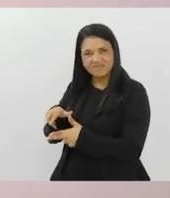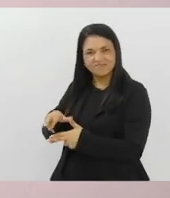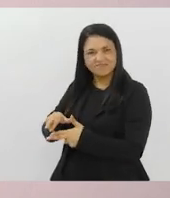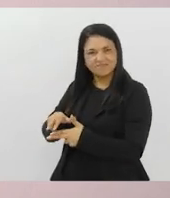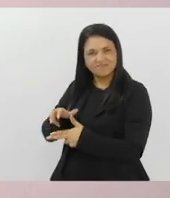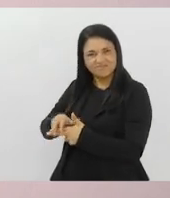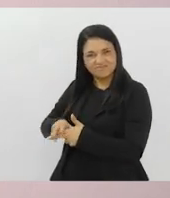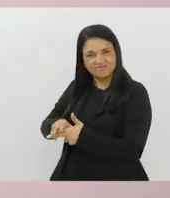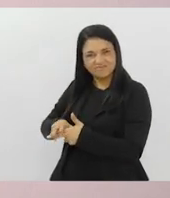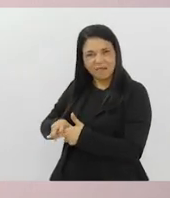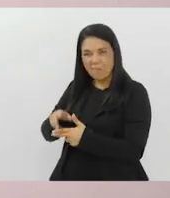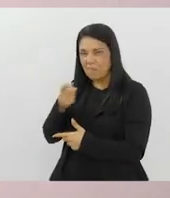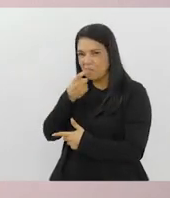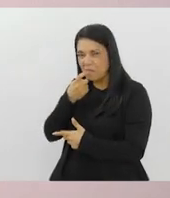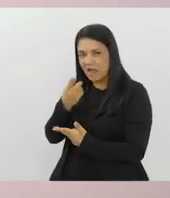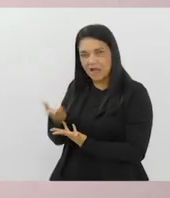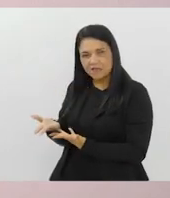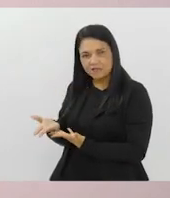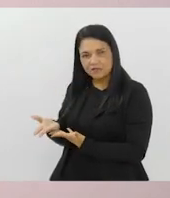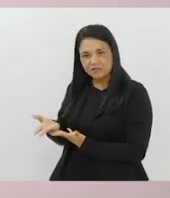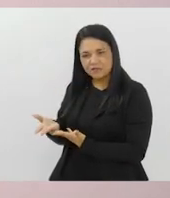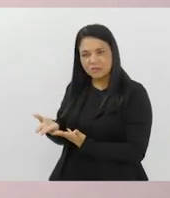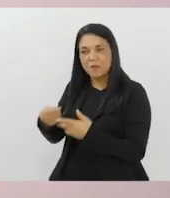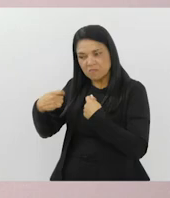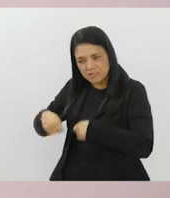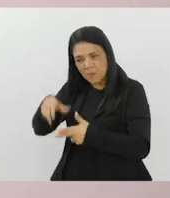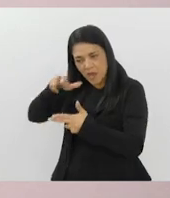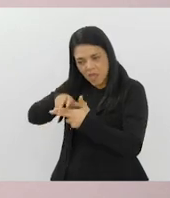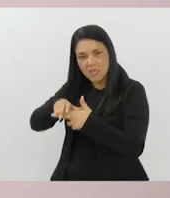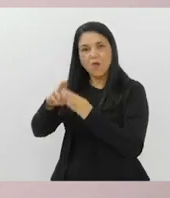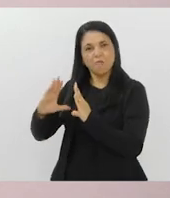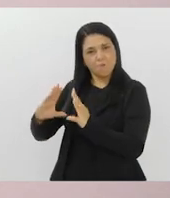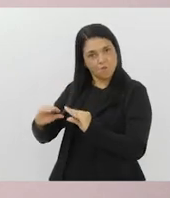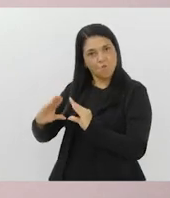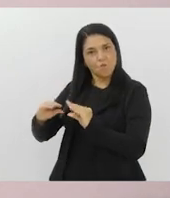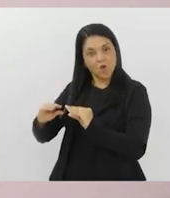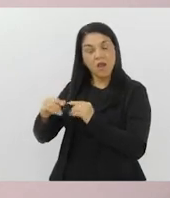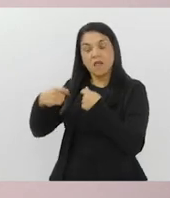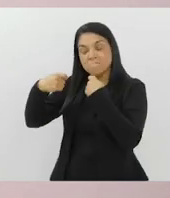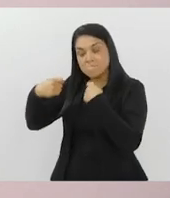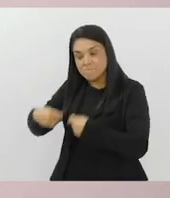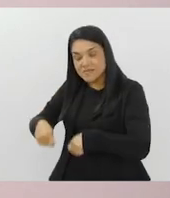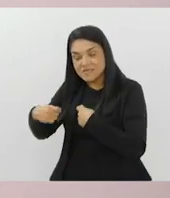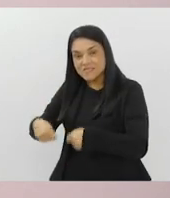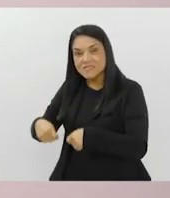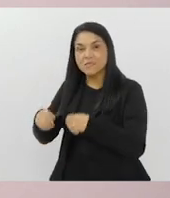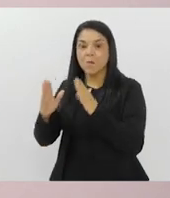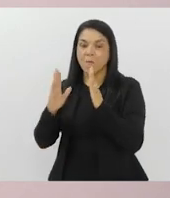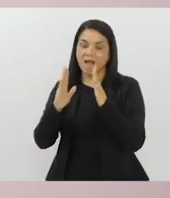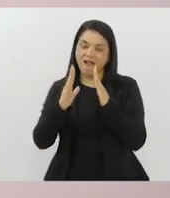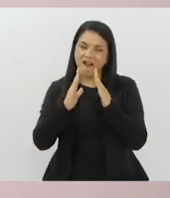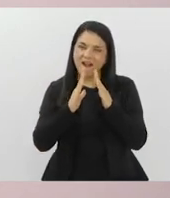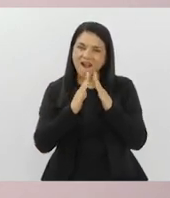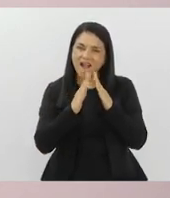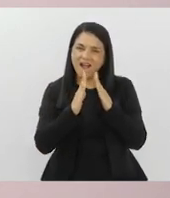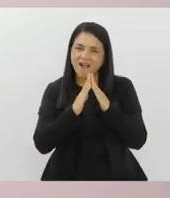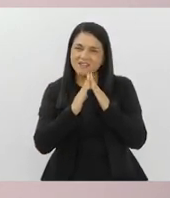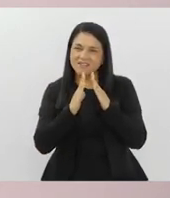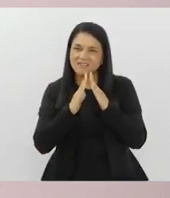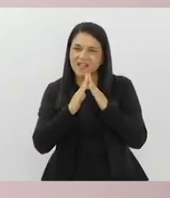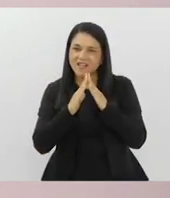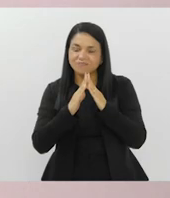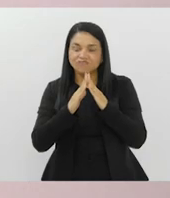uma cadeira plástica, às vezes, uma cadeira mais confortável. Mas ela precisa de uma casa para ela, né?